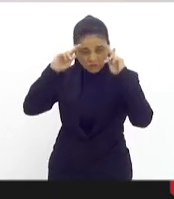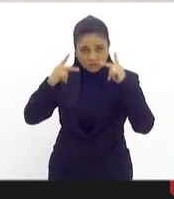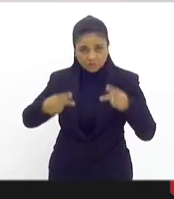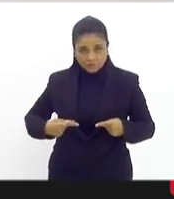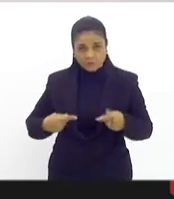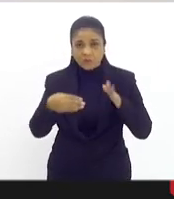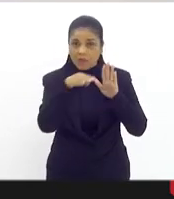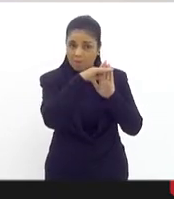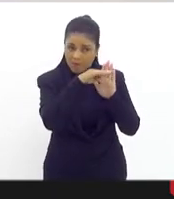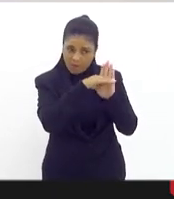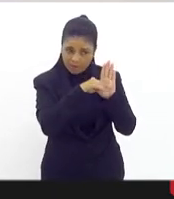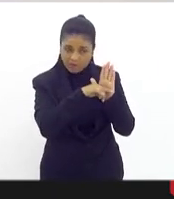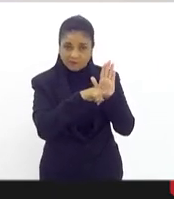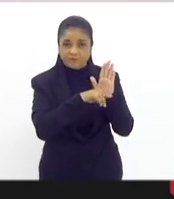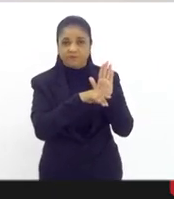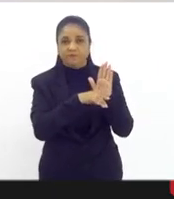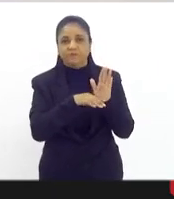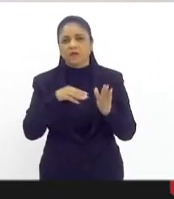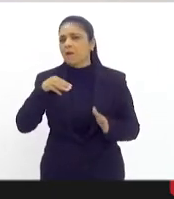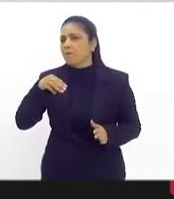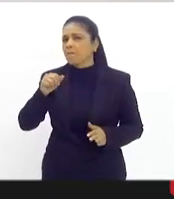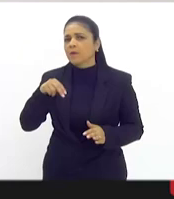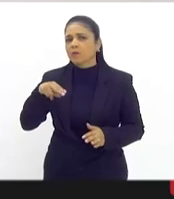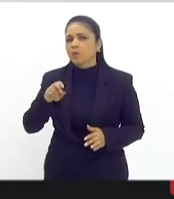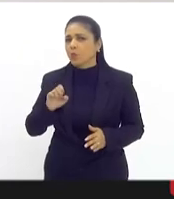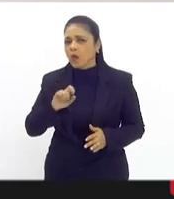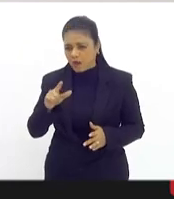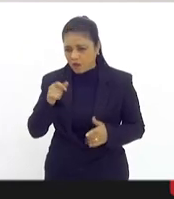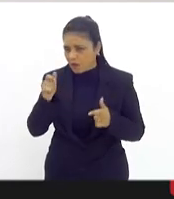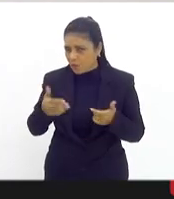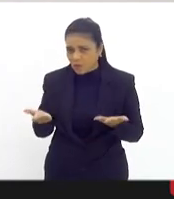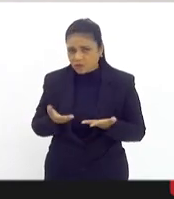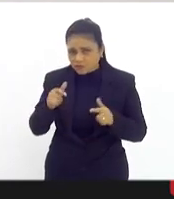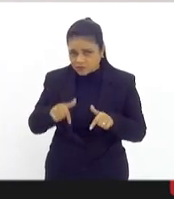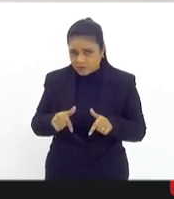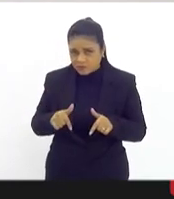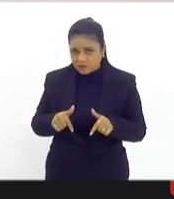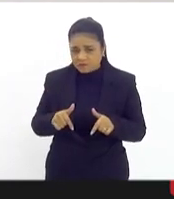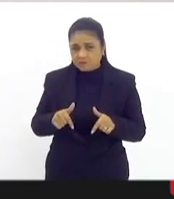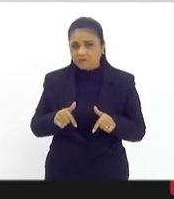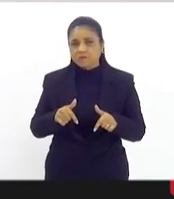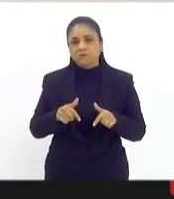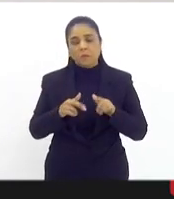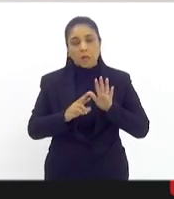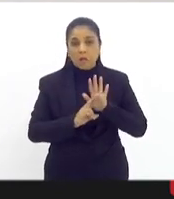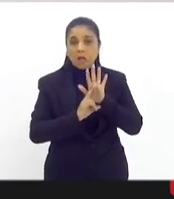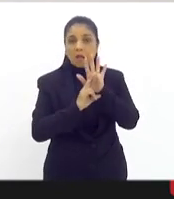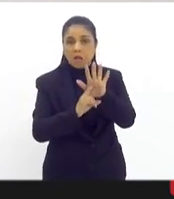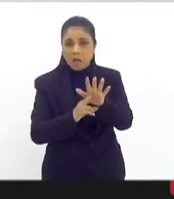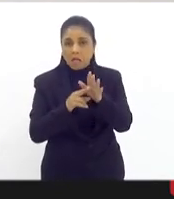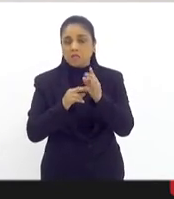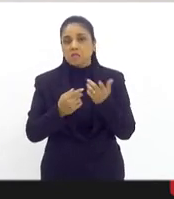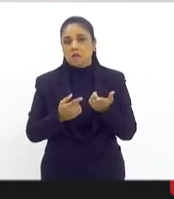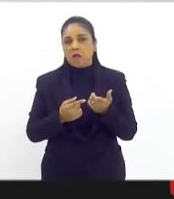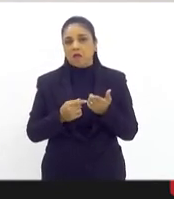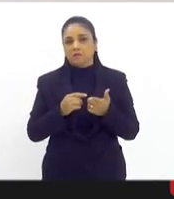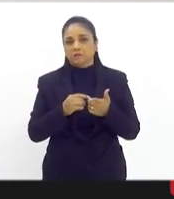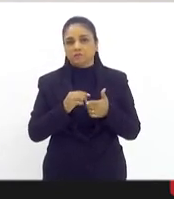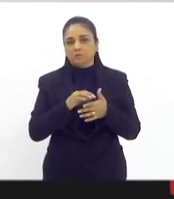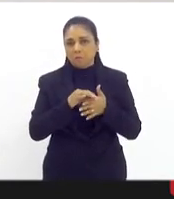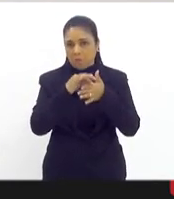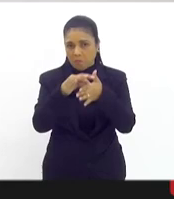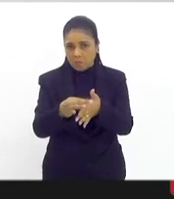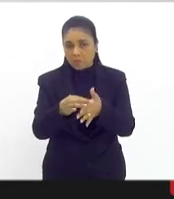pauta. Manuela, não sei se está aqui hoje, mas tem liderado um processo de discussão de como é que